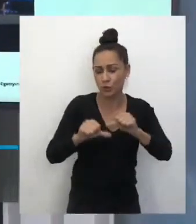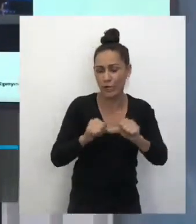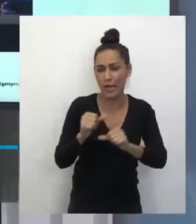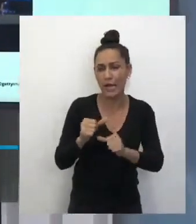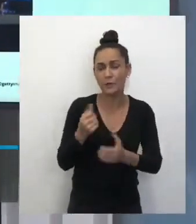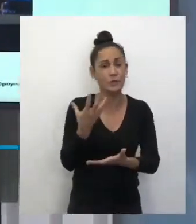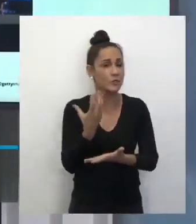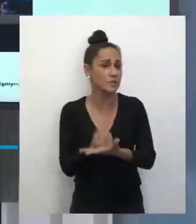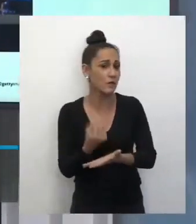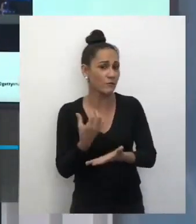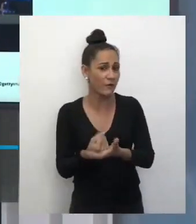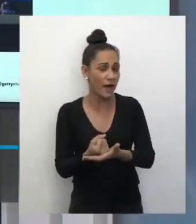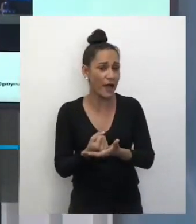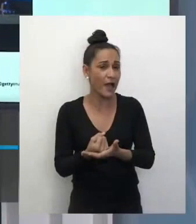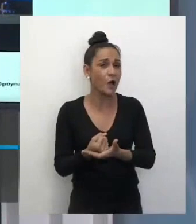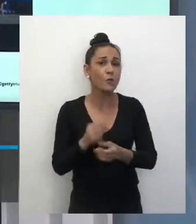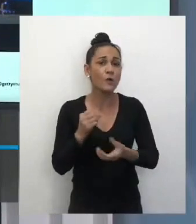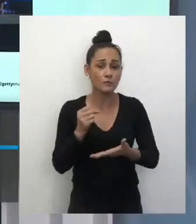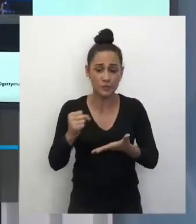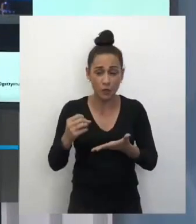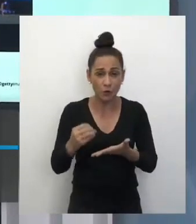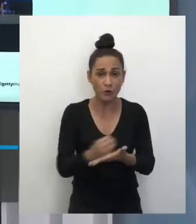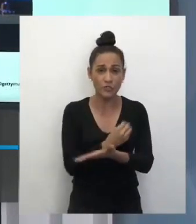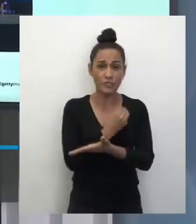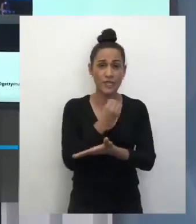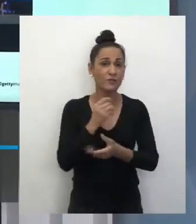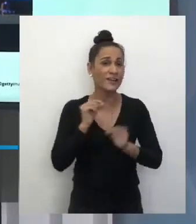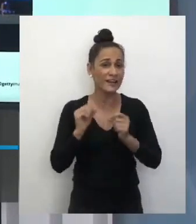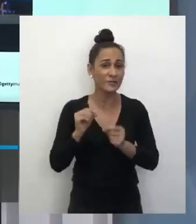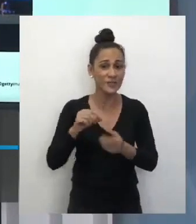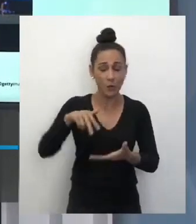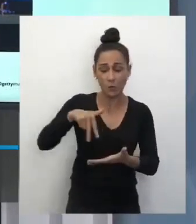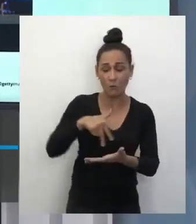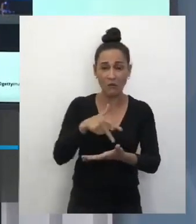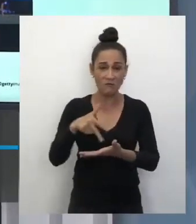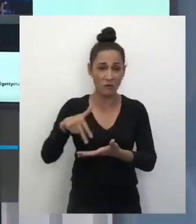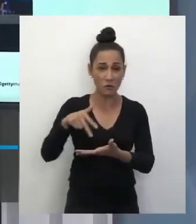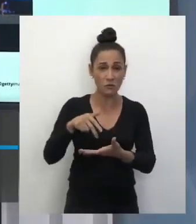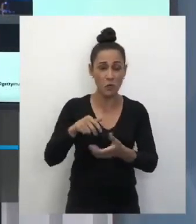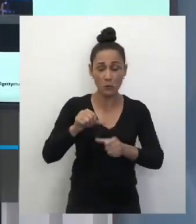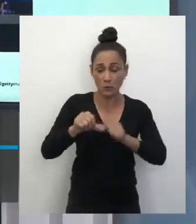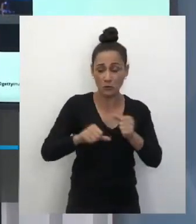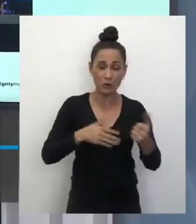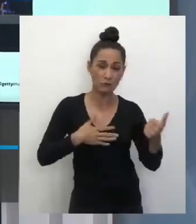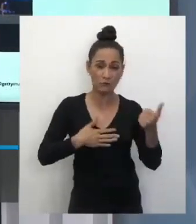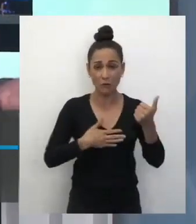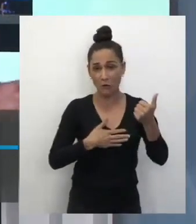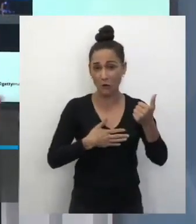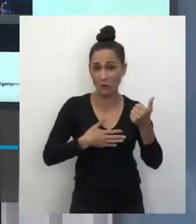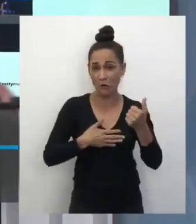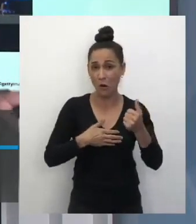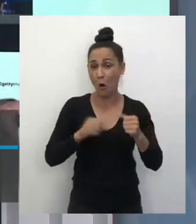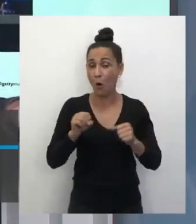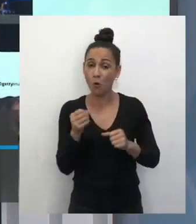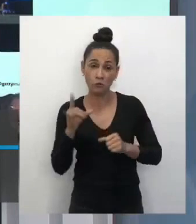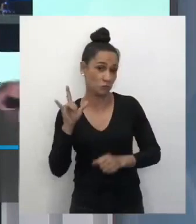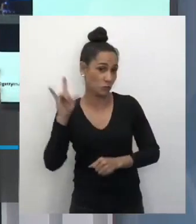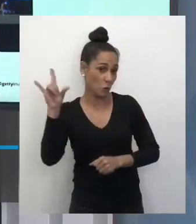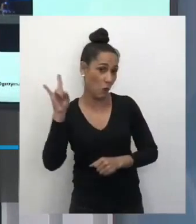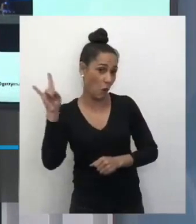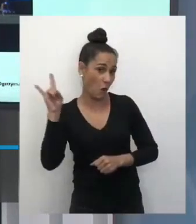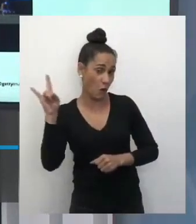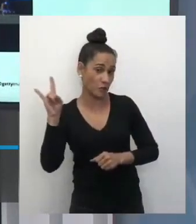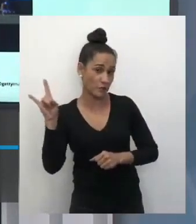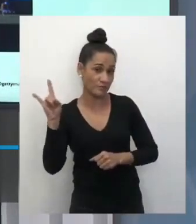por exemplo, uma música que originalmente ela é uma valsa. Eu posso transformar ela num shot, num baião, eu posso transformar ela num rock, né? Eu